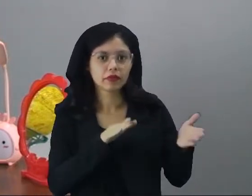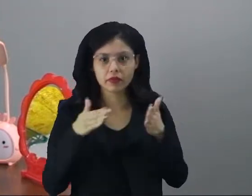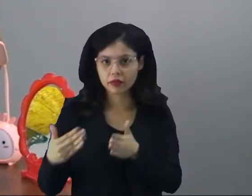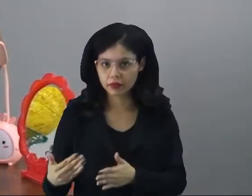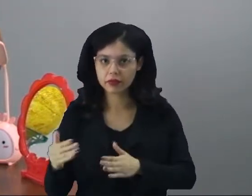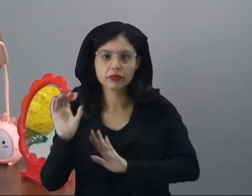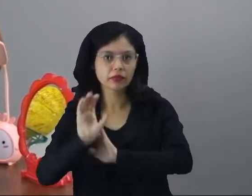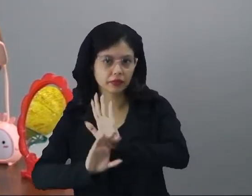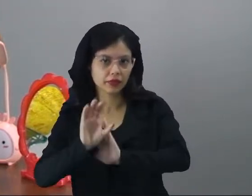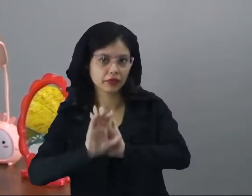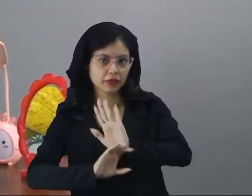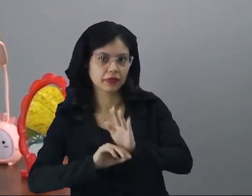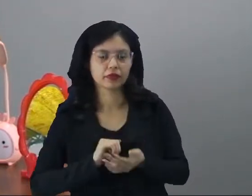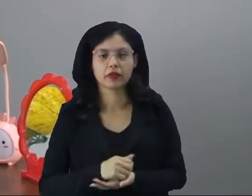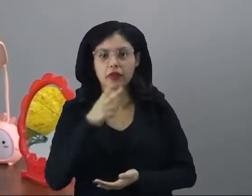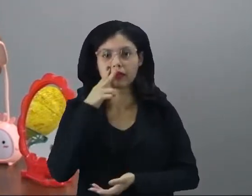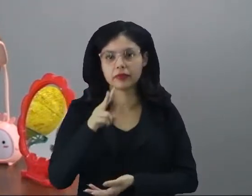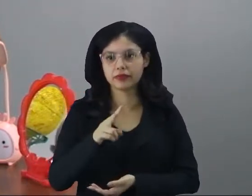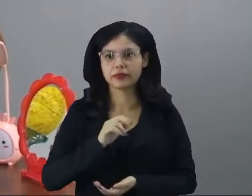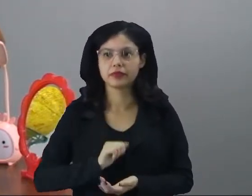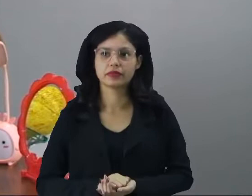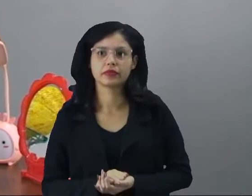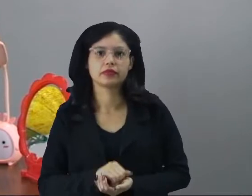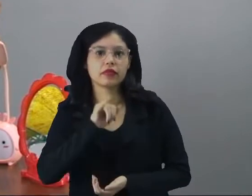desse conteúdo? Veja bem, ó,